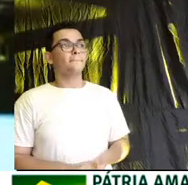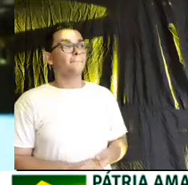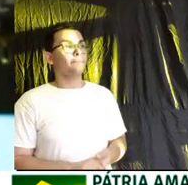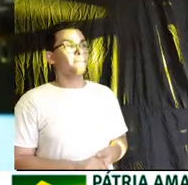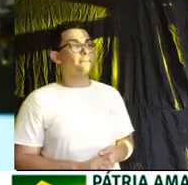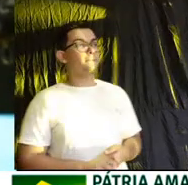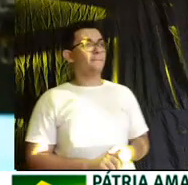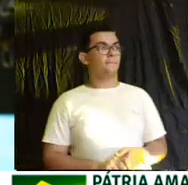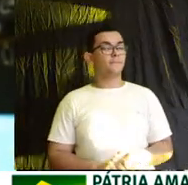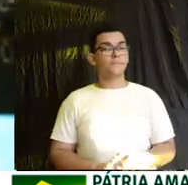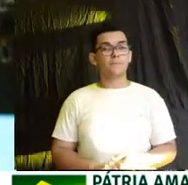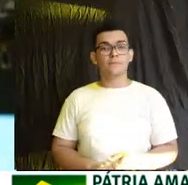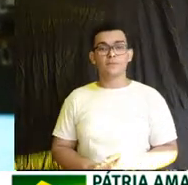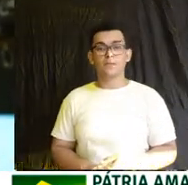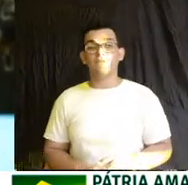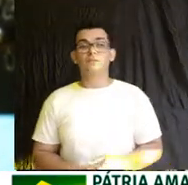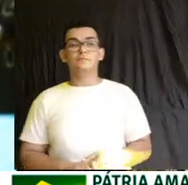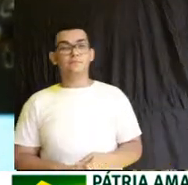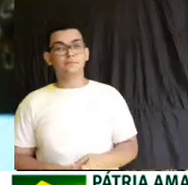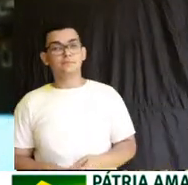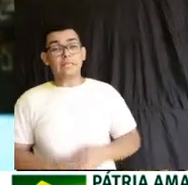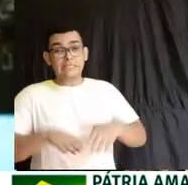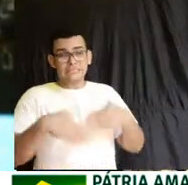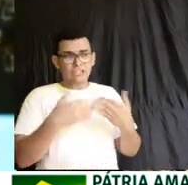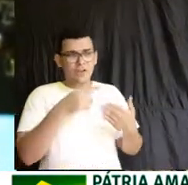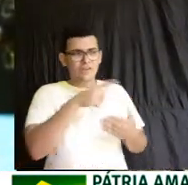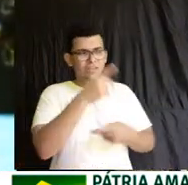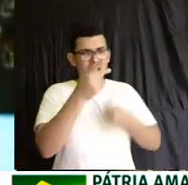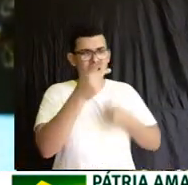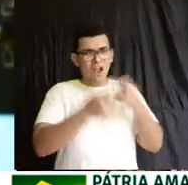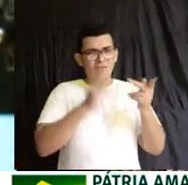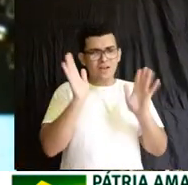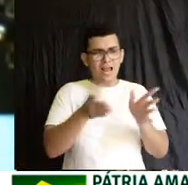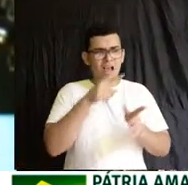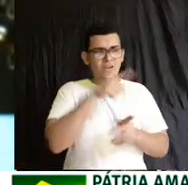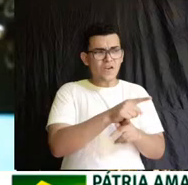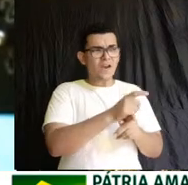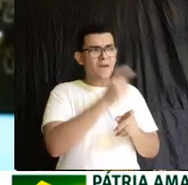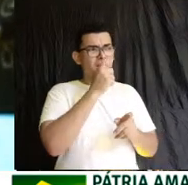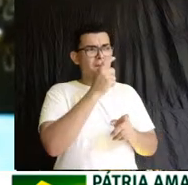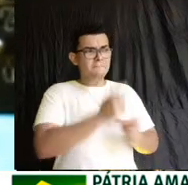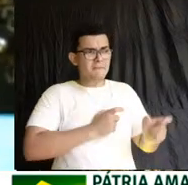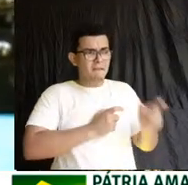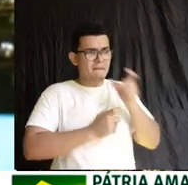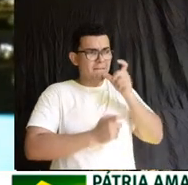Não vem agora com essas insinuações.